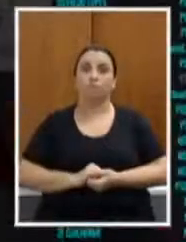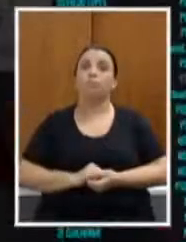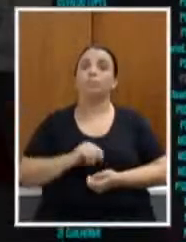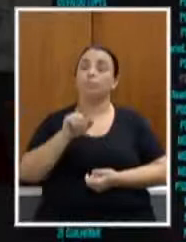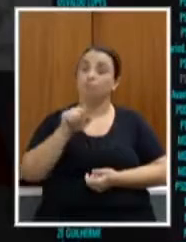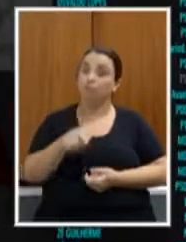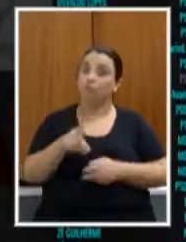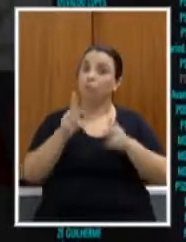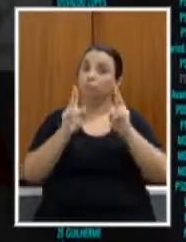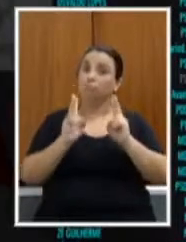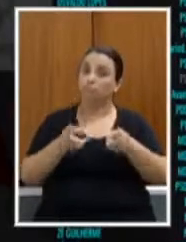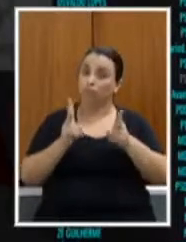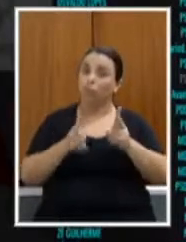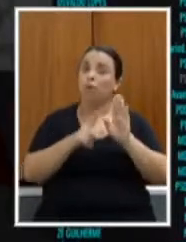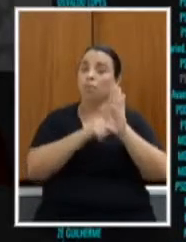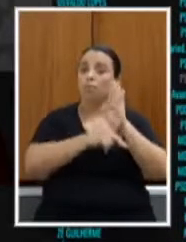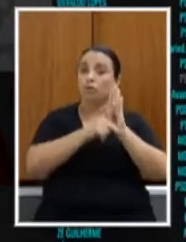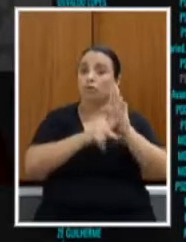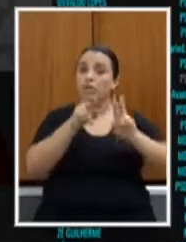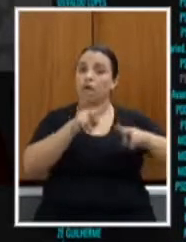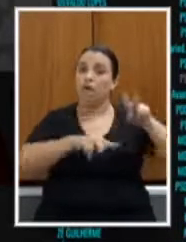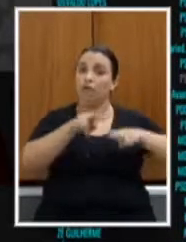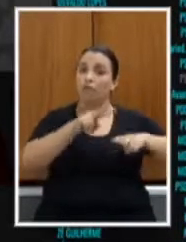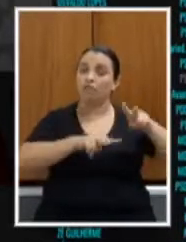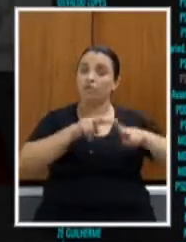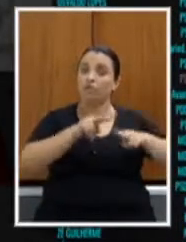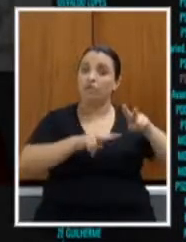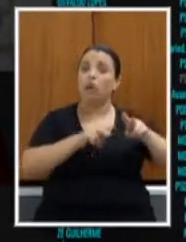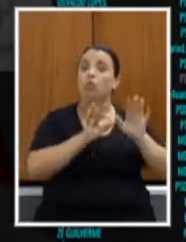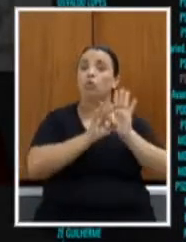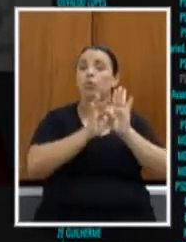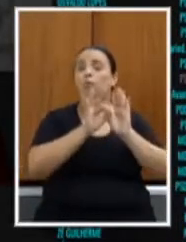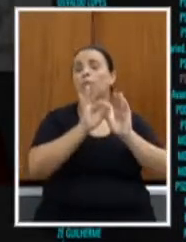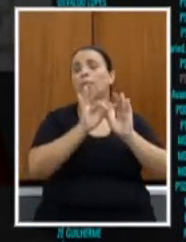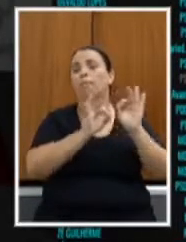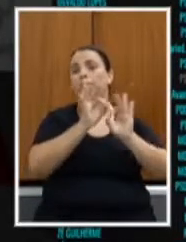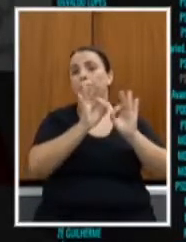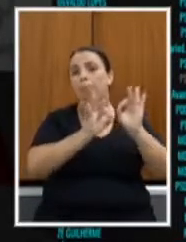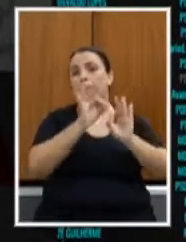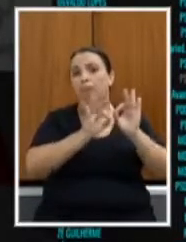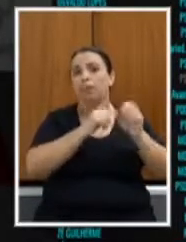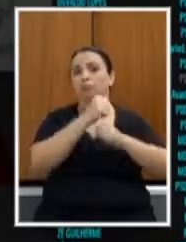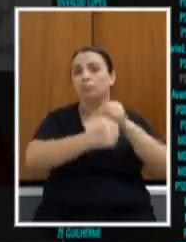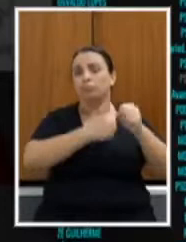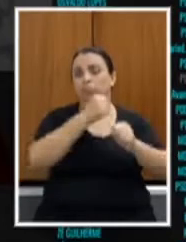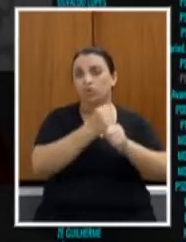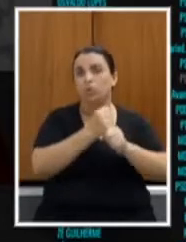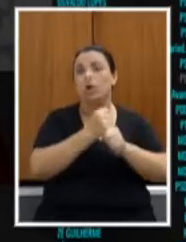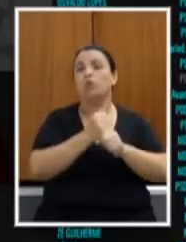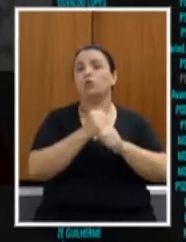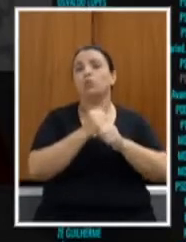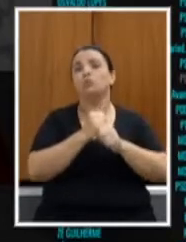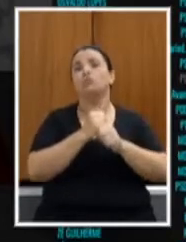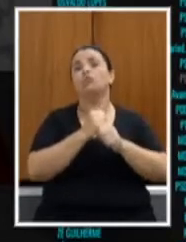Ainda no projeto, então, de revisão do Plano Plurianual de Ação Governamental, agora estão sendo apreciadas as emendas que têm